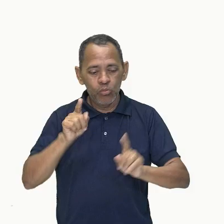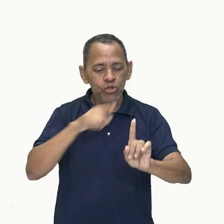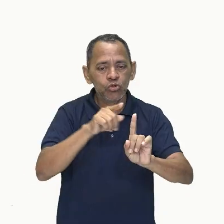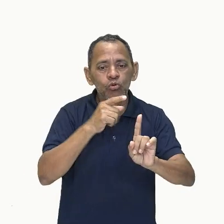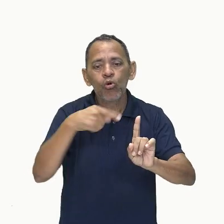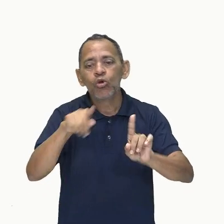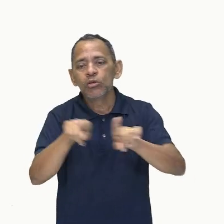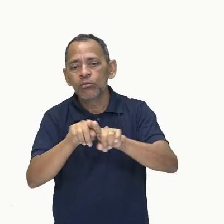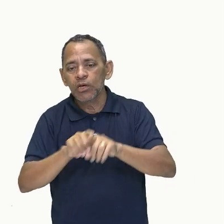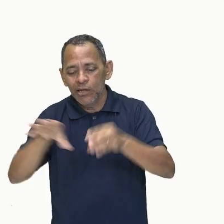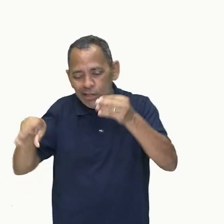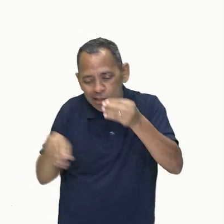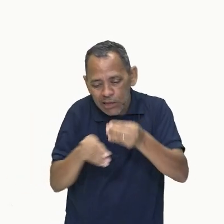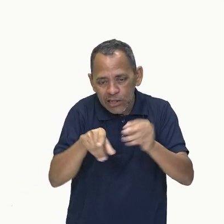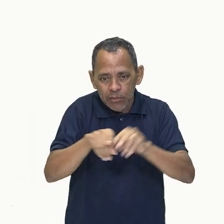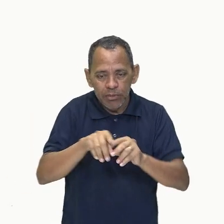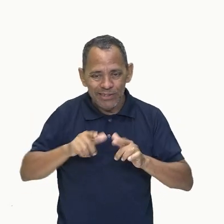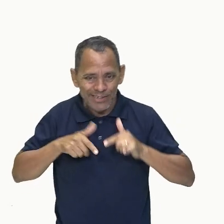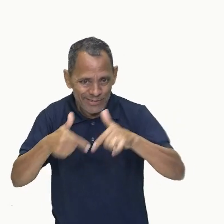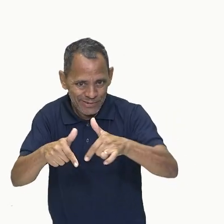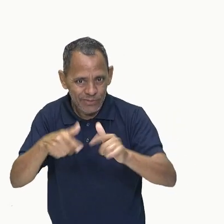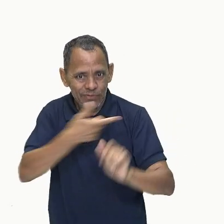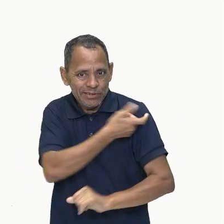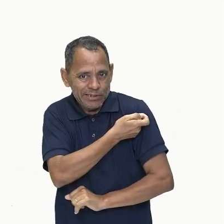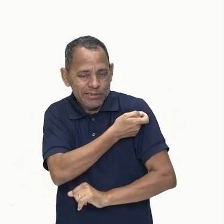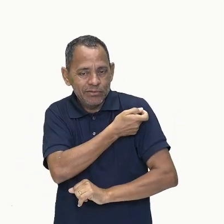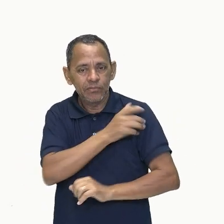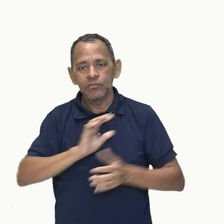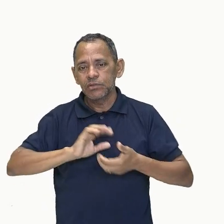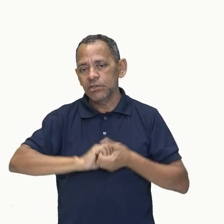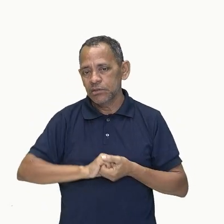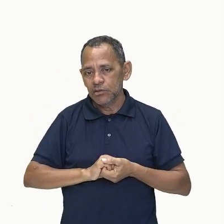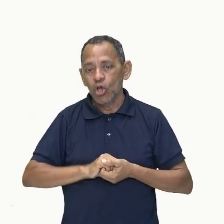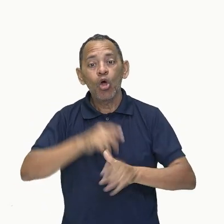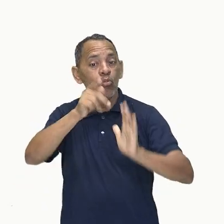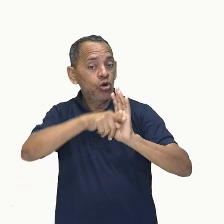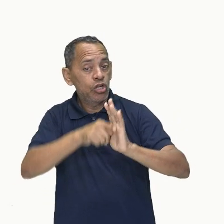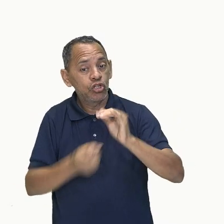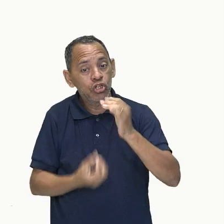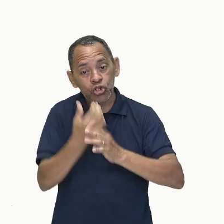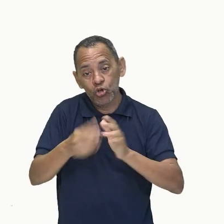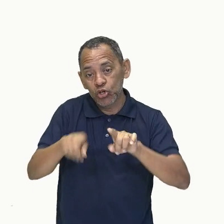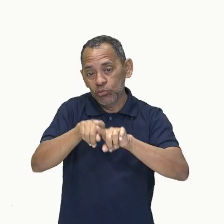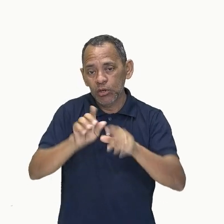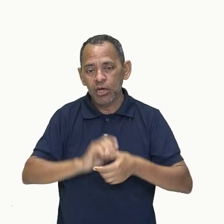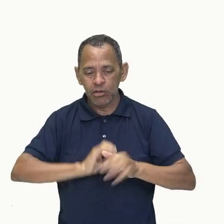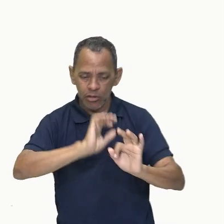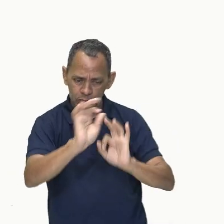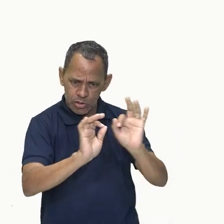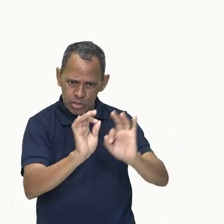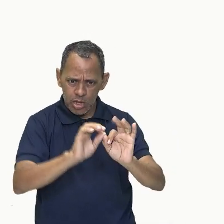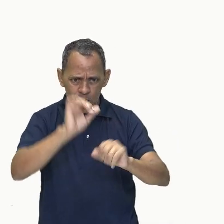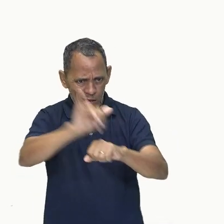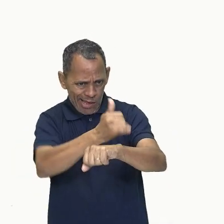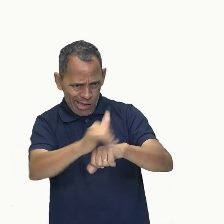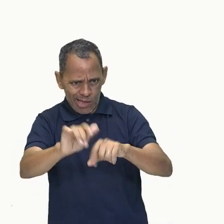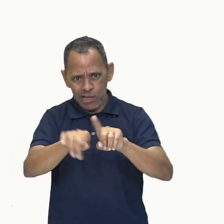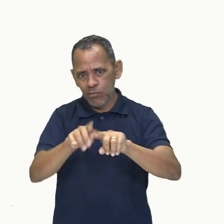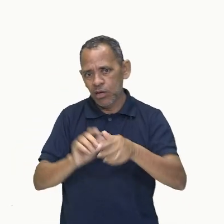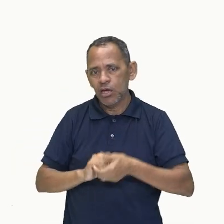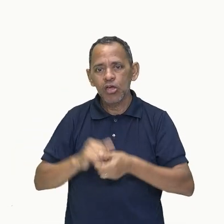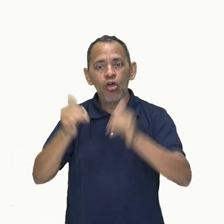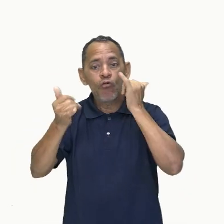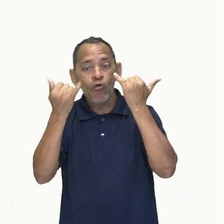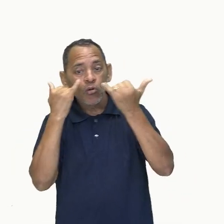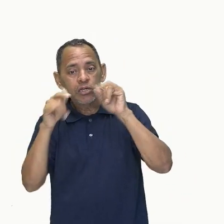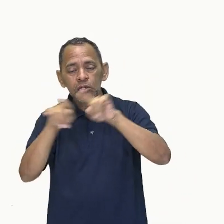foi integrar as ações de vacinação. Então, o programa ele estabeleceu uma rede logística de informações que interligou